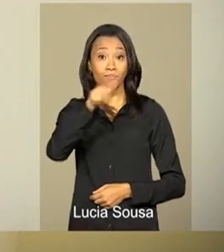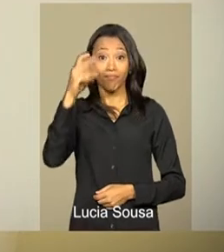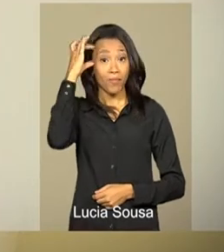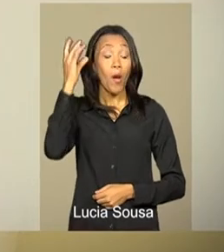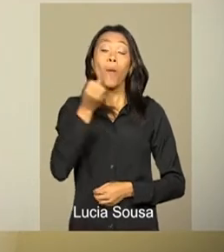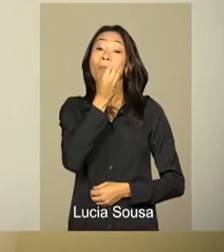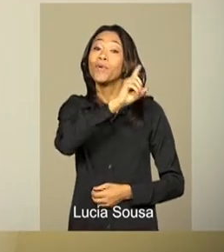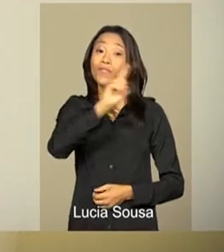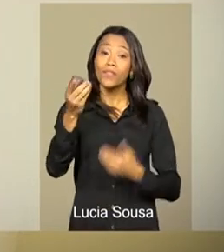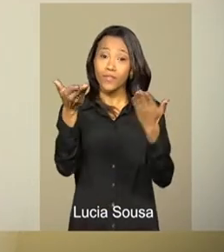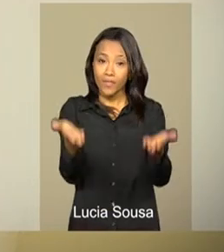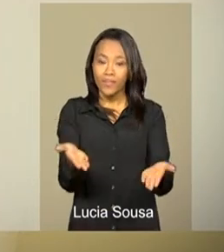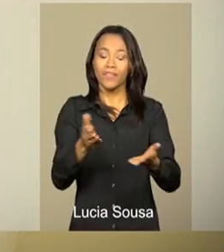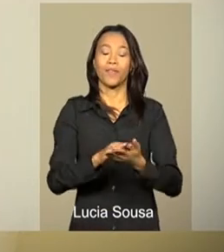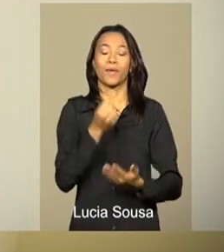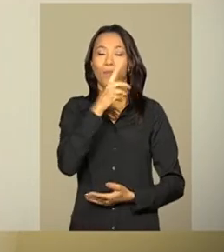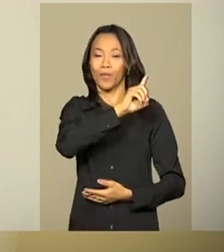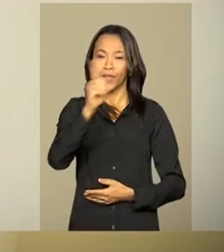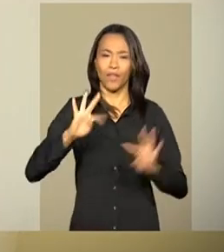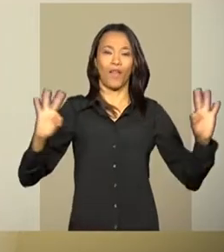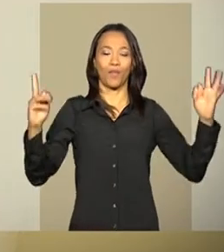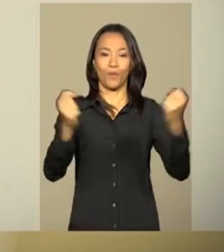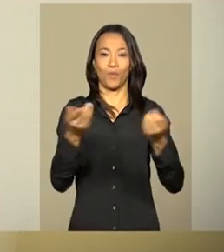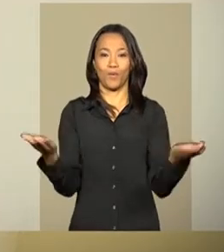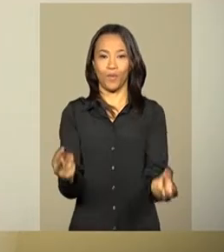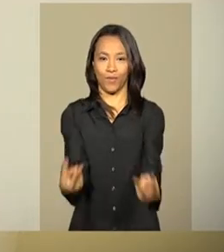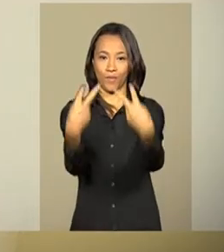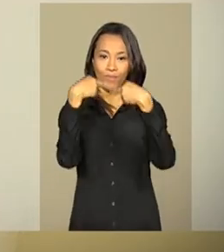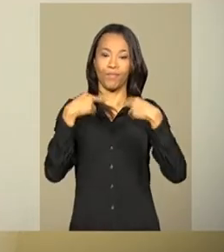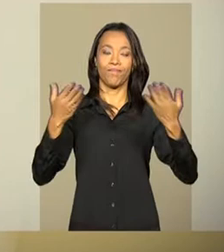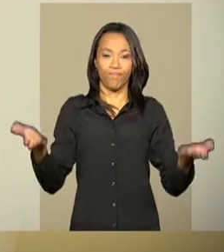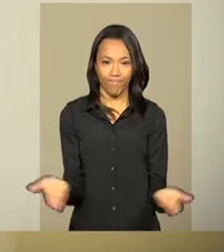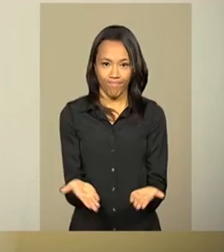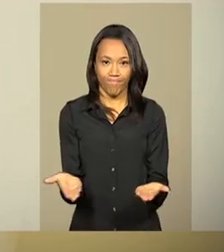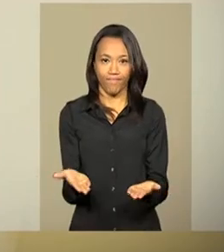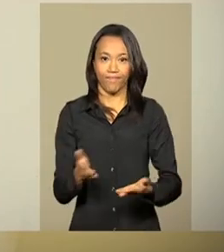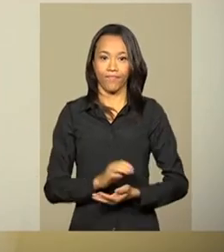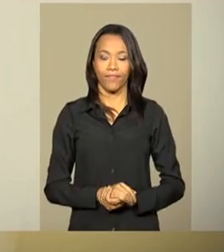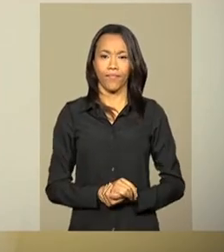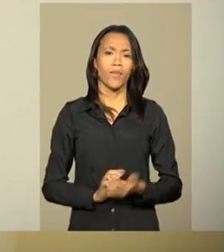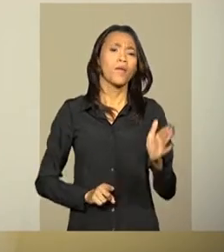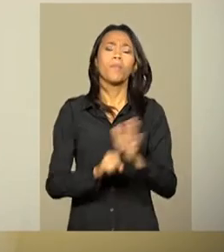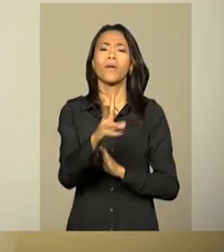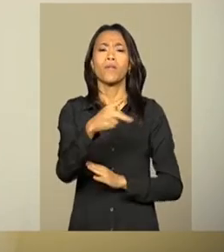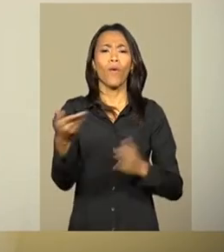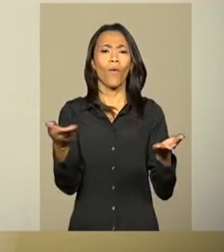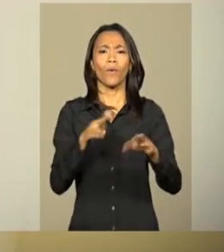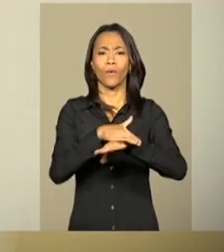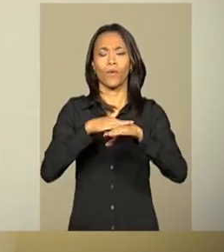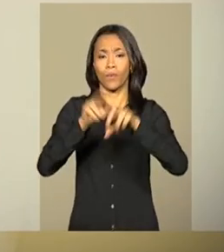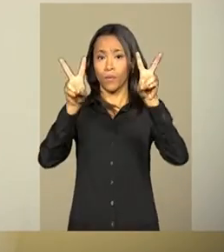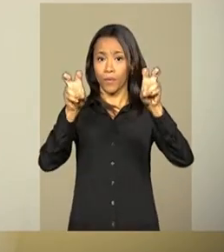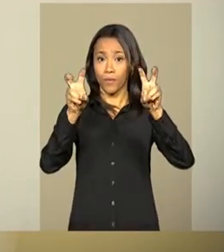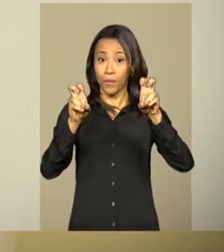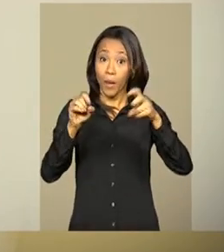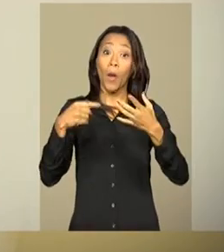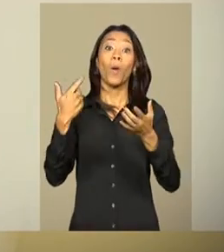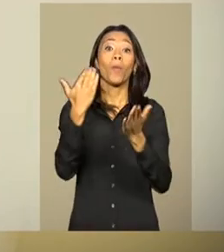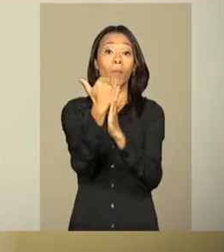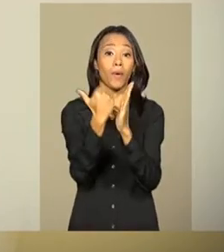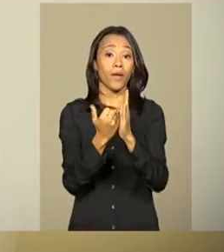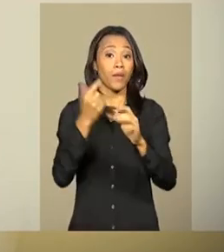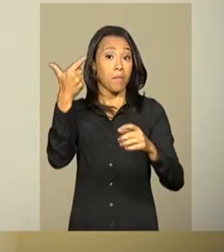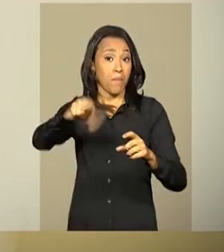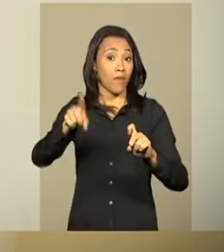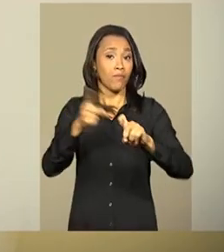Bom dia presidenta Bom dia Luciano e Bom dia a todos os ouvintes que nos acompanham neste café prestem hoje vamos conversar sobre o mais médicos